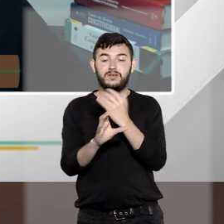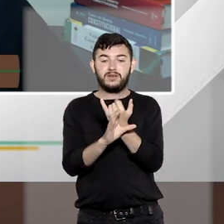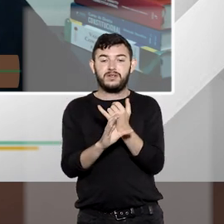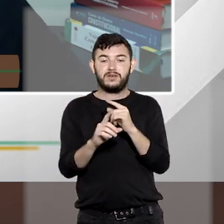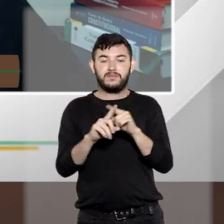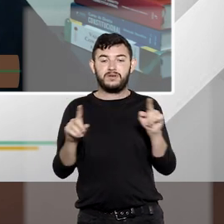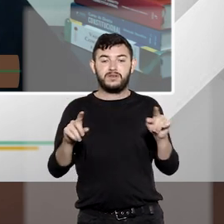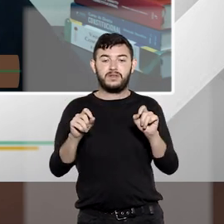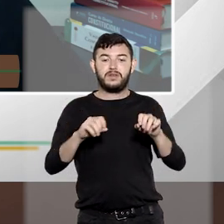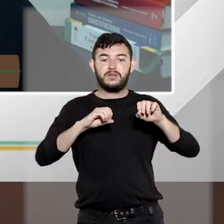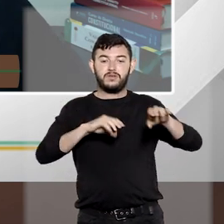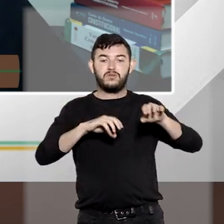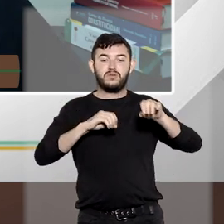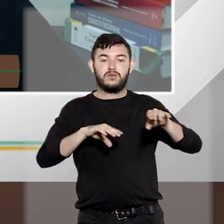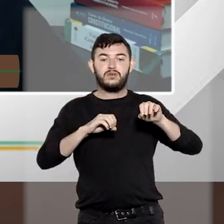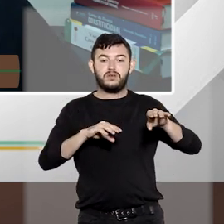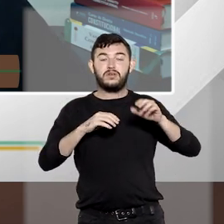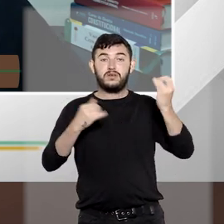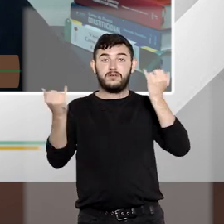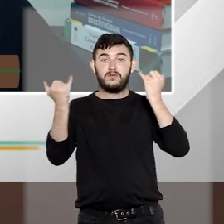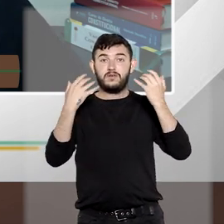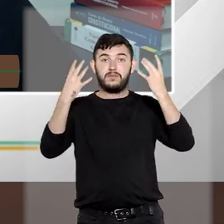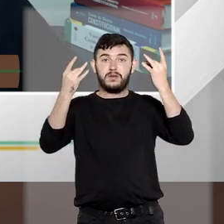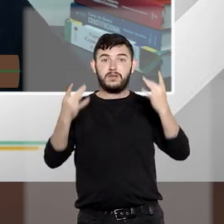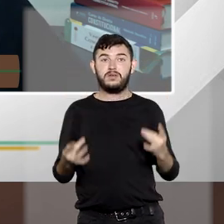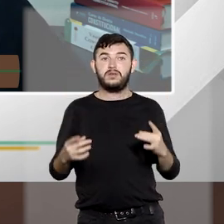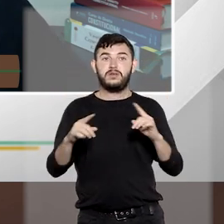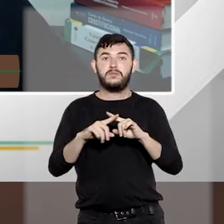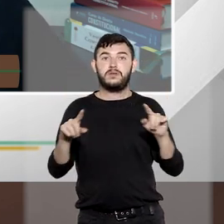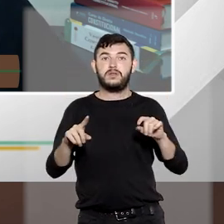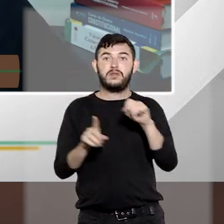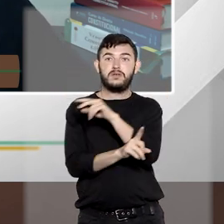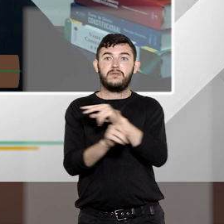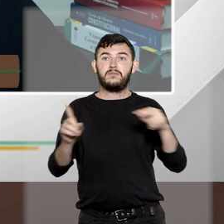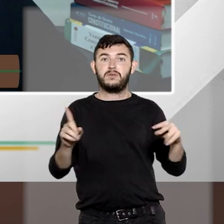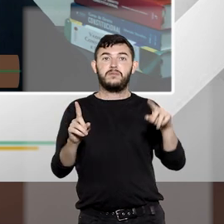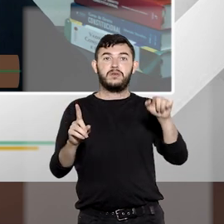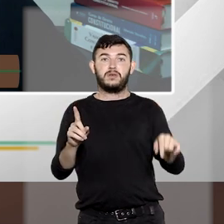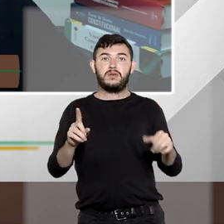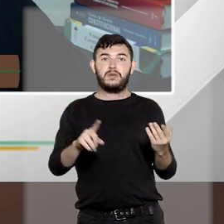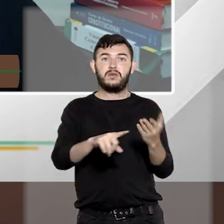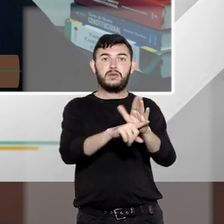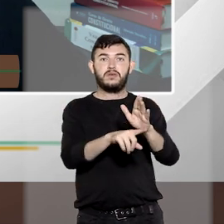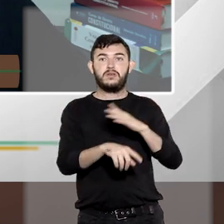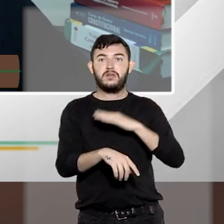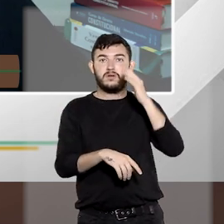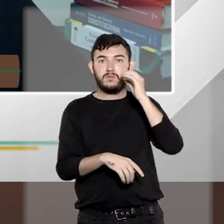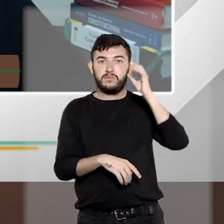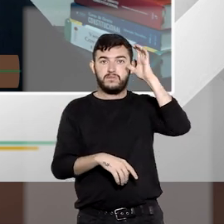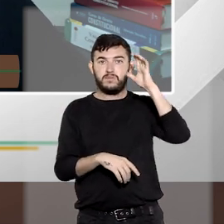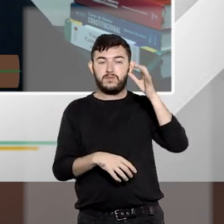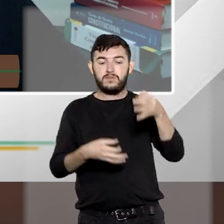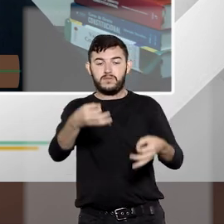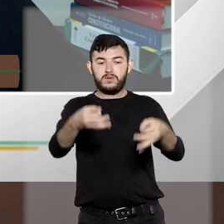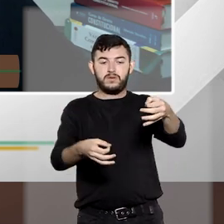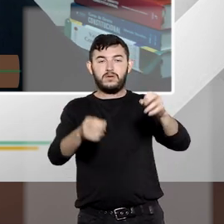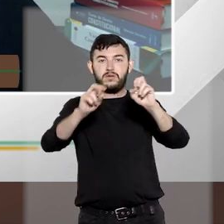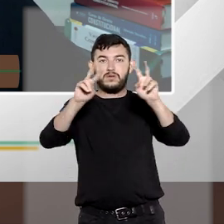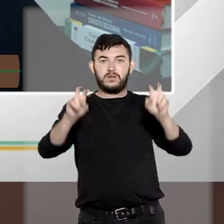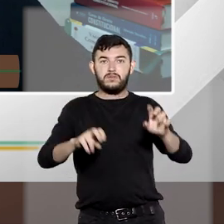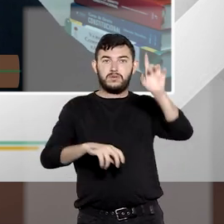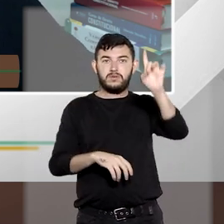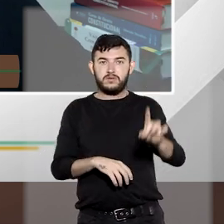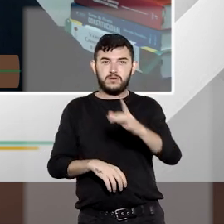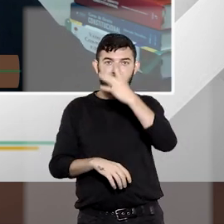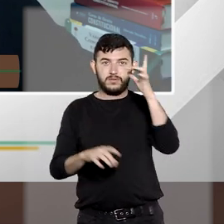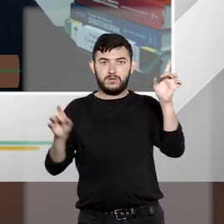um espaço educativo, informativo, né, que visa de levar o conhecimento jurídico a respeito dos direitos das pessoas com